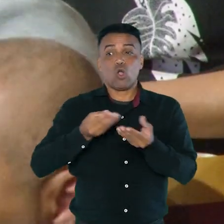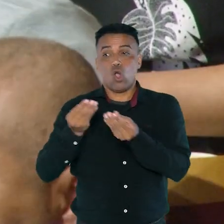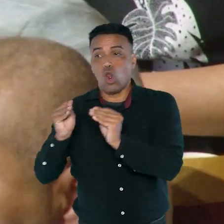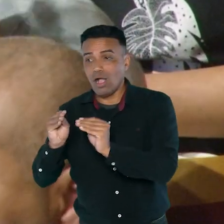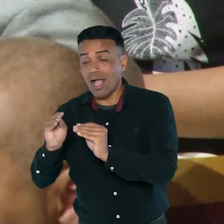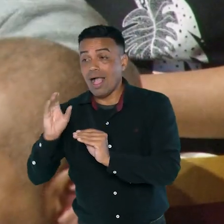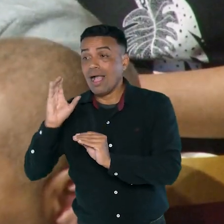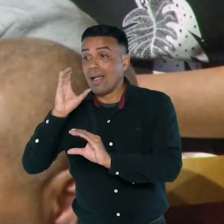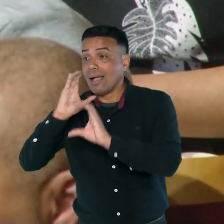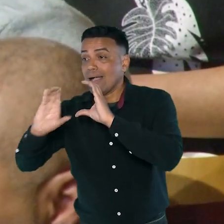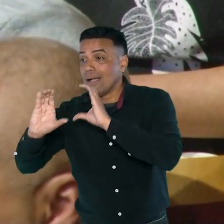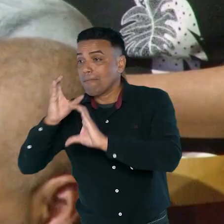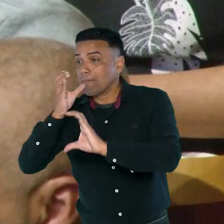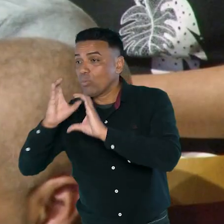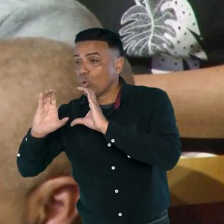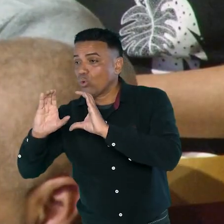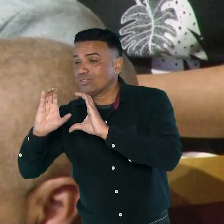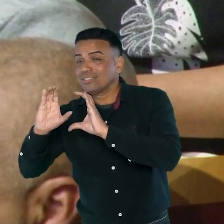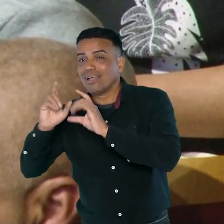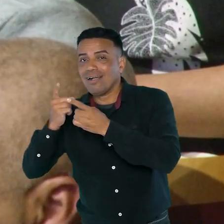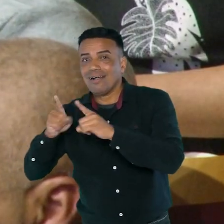na música quanto na poesia